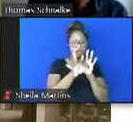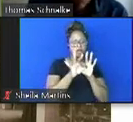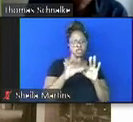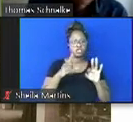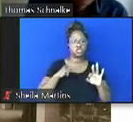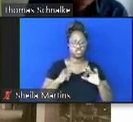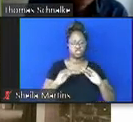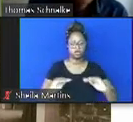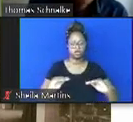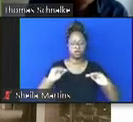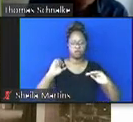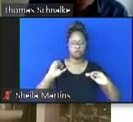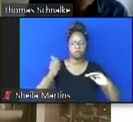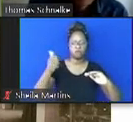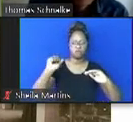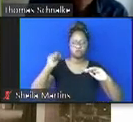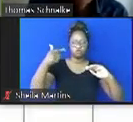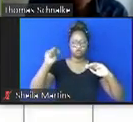diferentes de